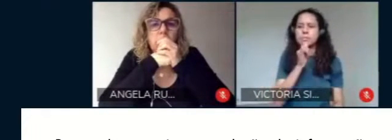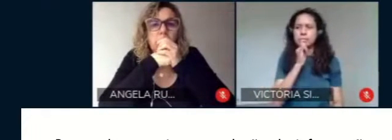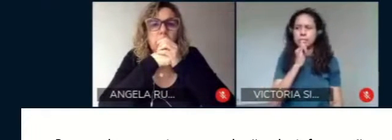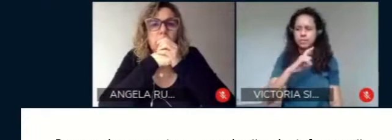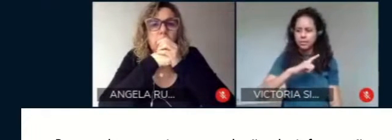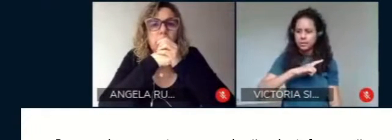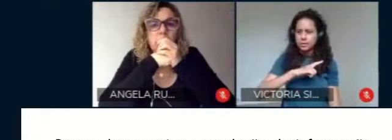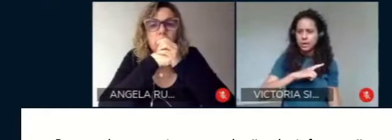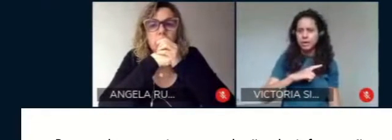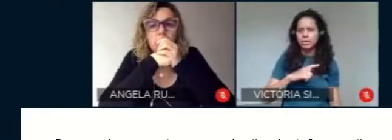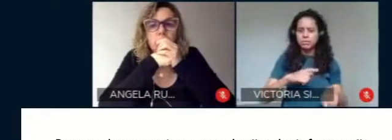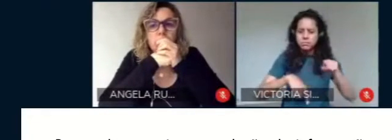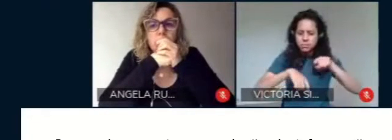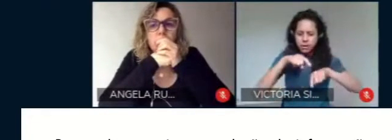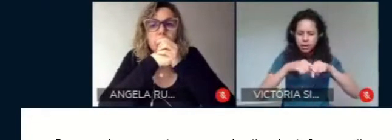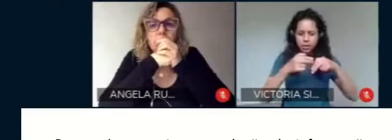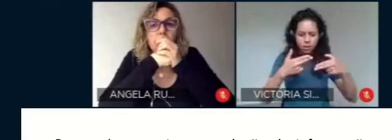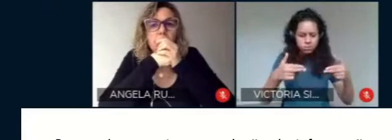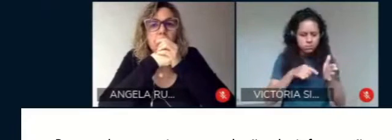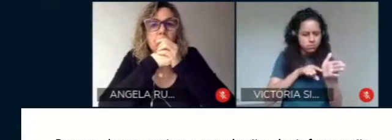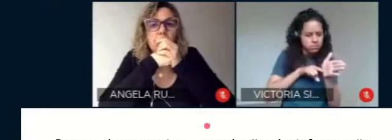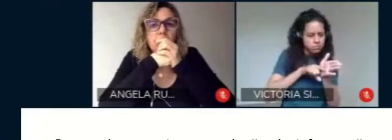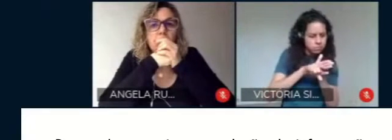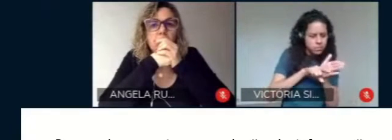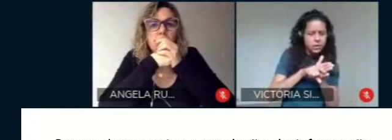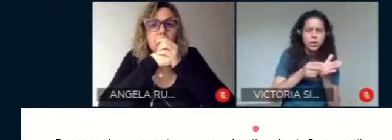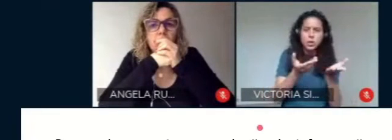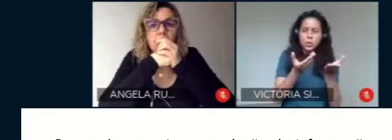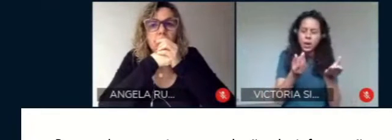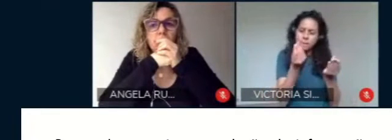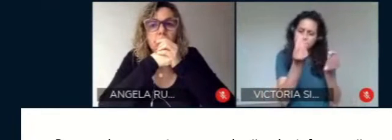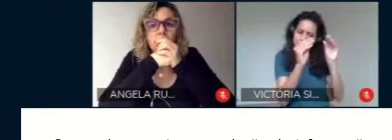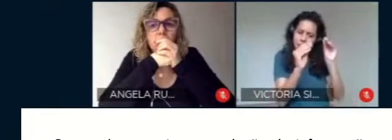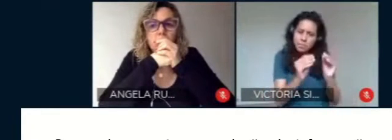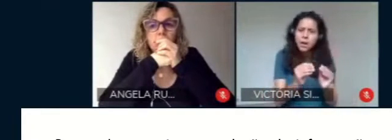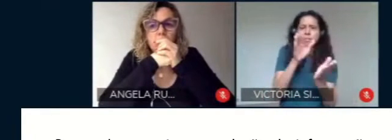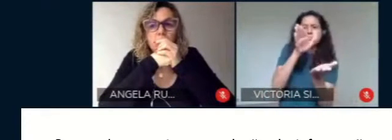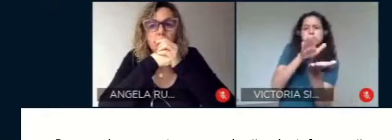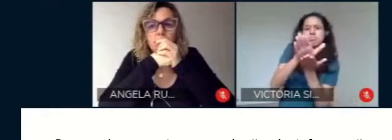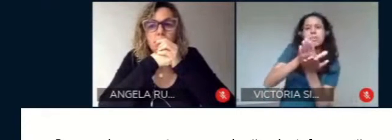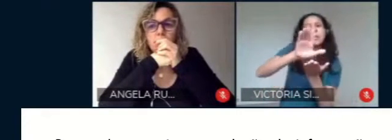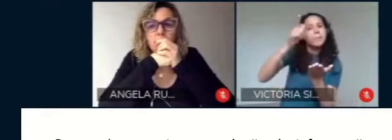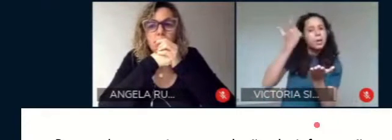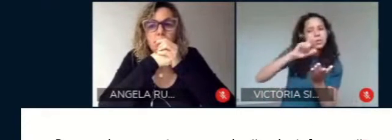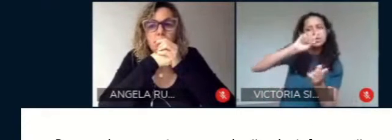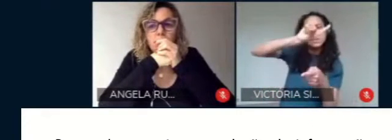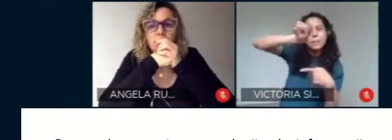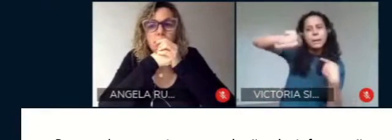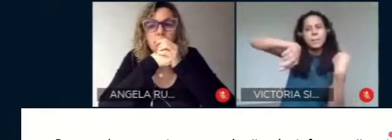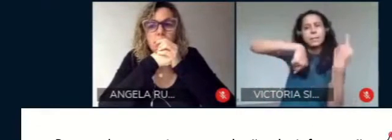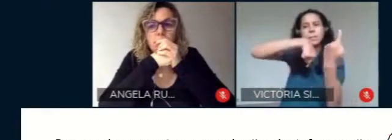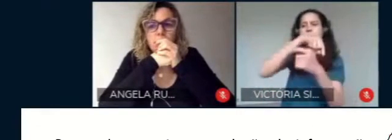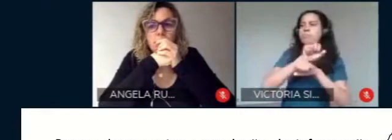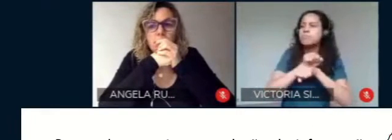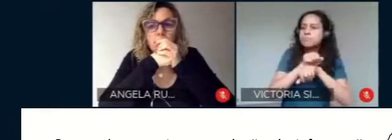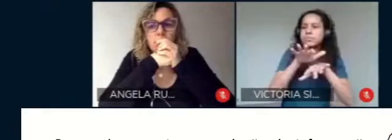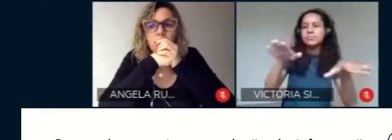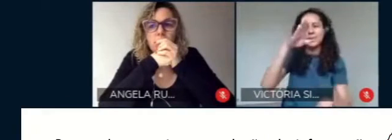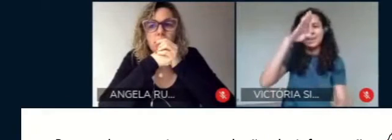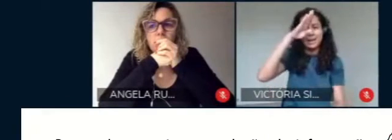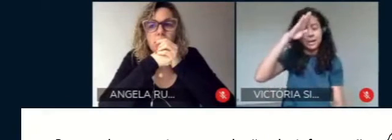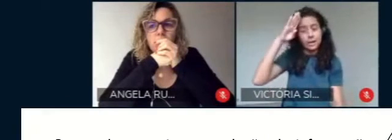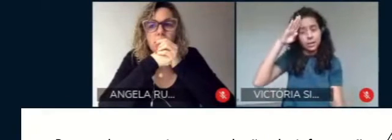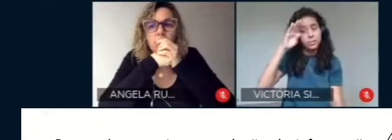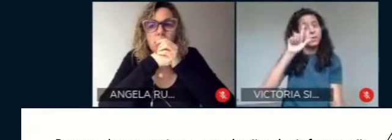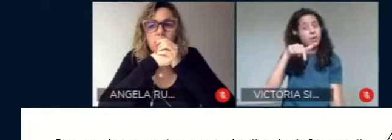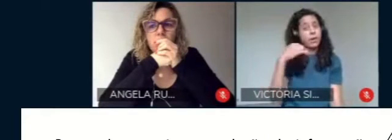lidos, avaliados e alimentando esse ciclo da informação, porque o ciclo da informação é uma coisa